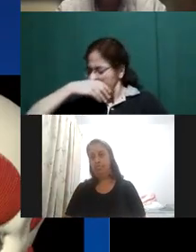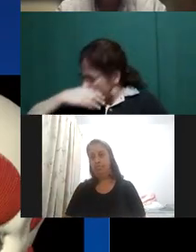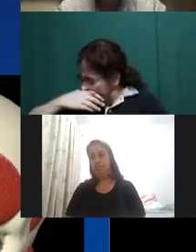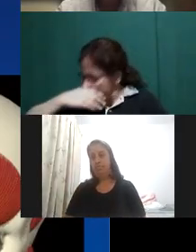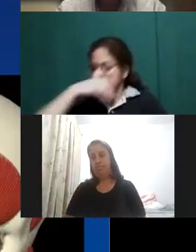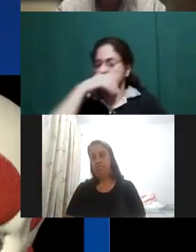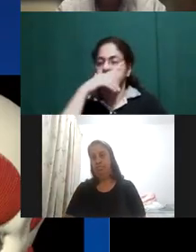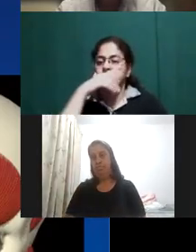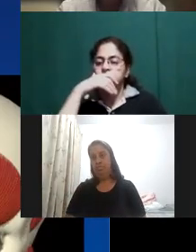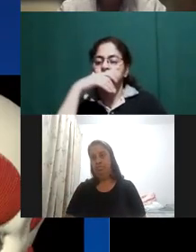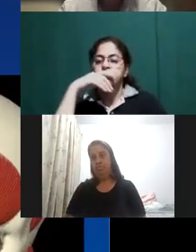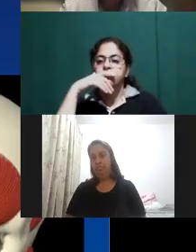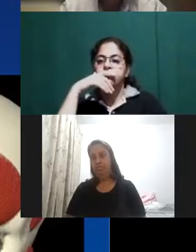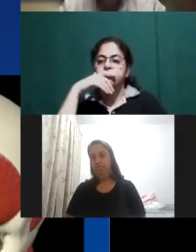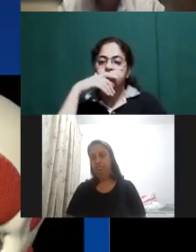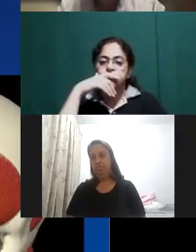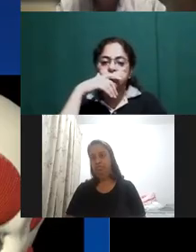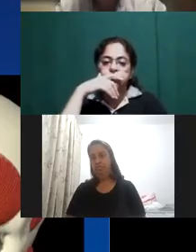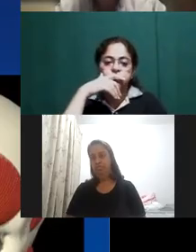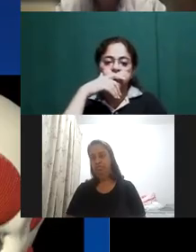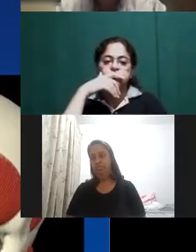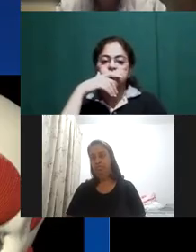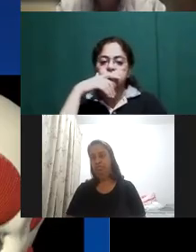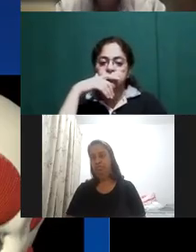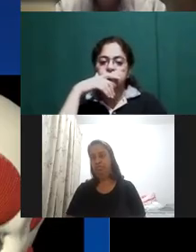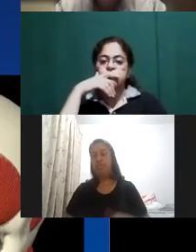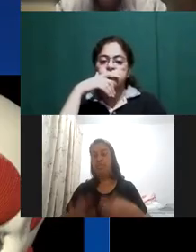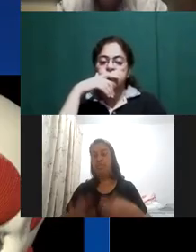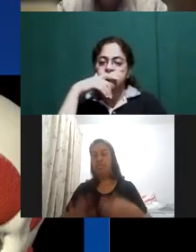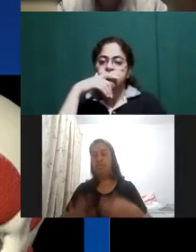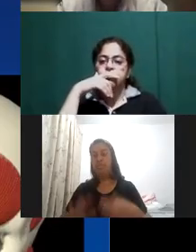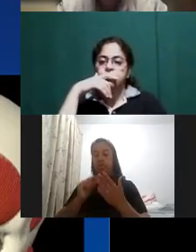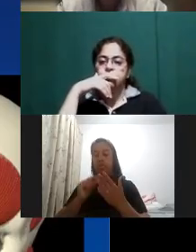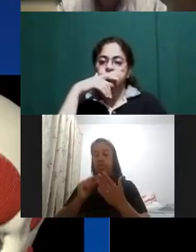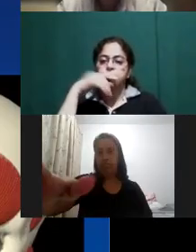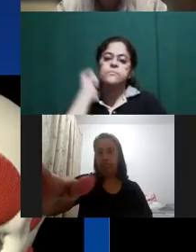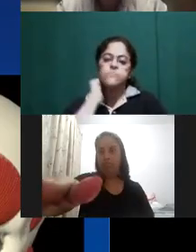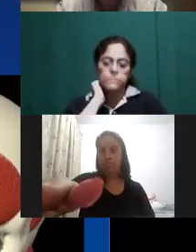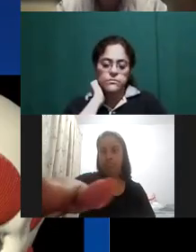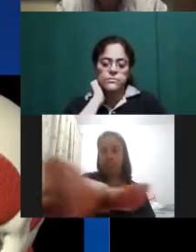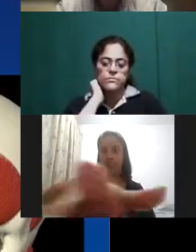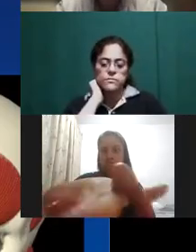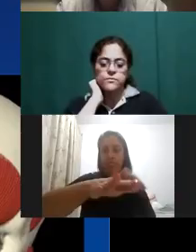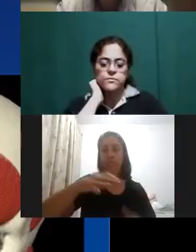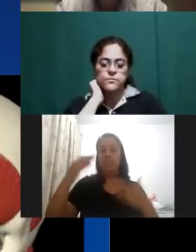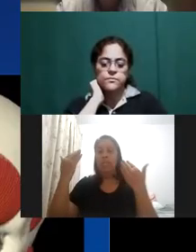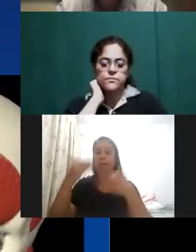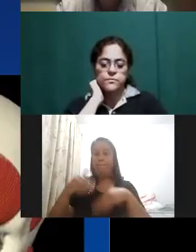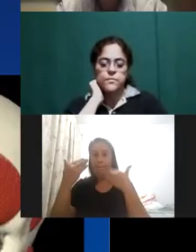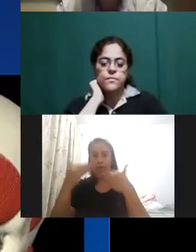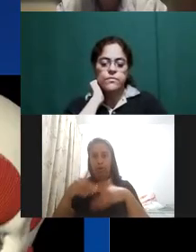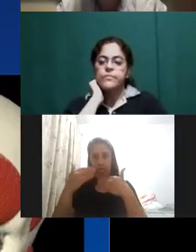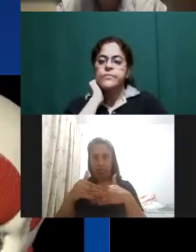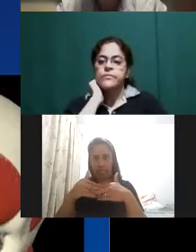seria aí o que a gente teria para falar. Agora, eu quero combinar com vocês, então, a nossa avaliação. Será